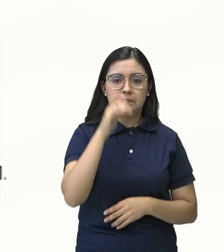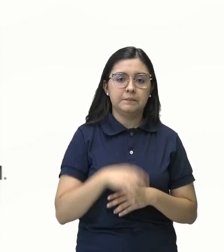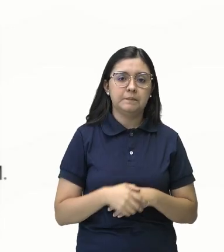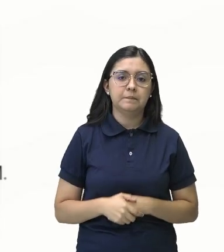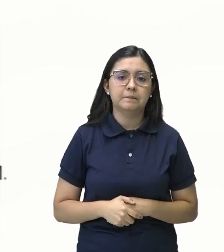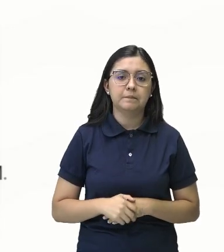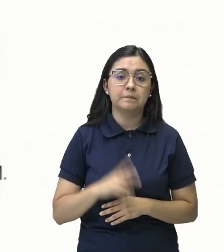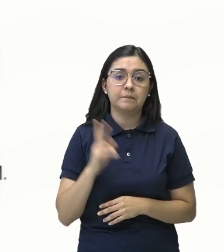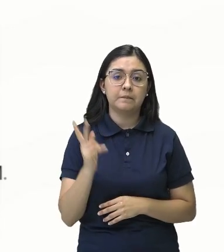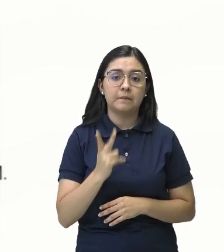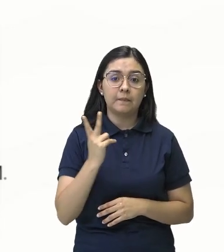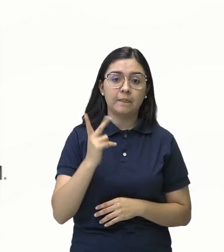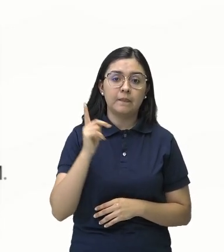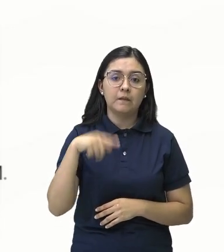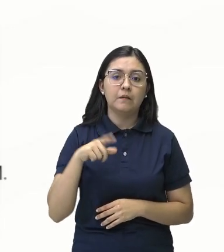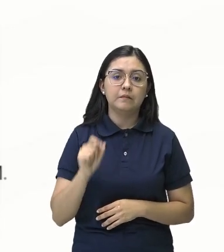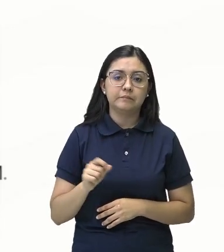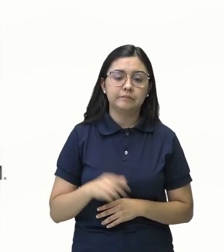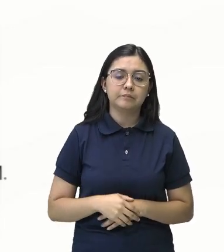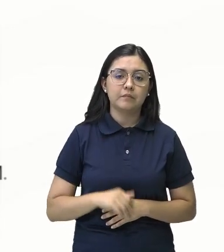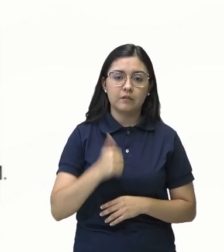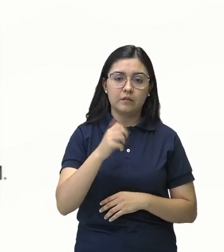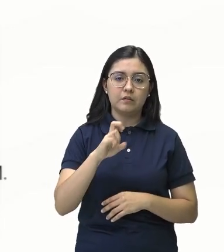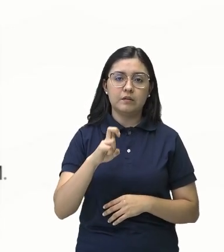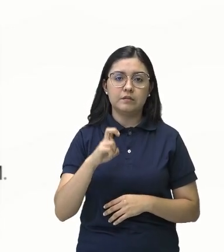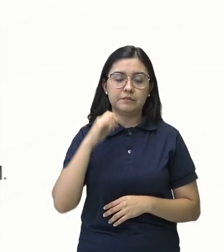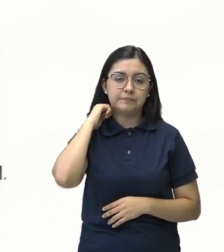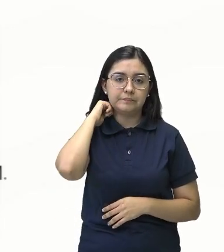isso aqui vale a 15.